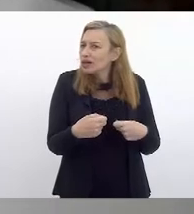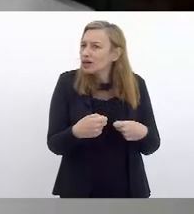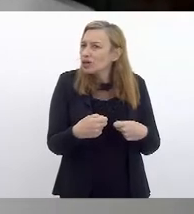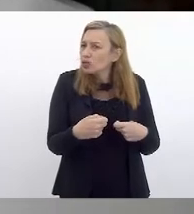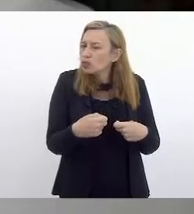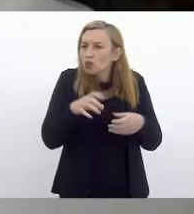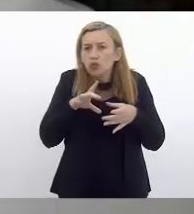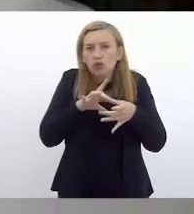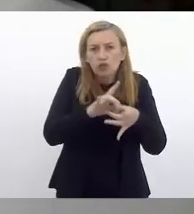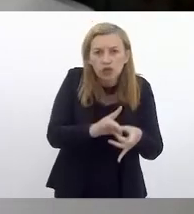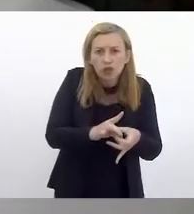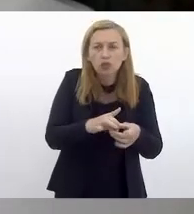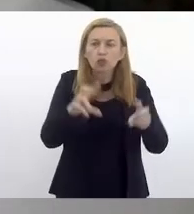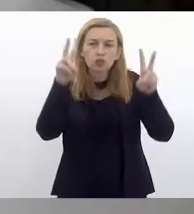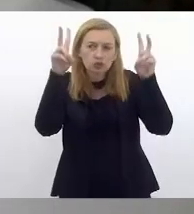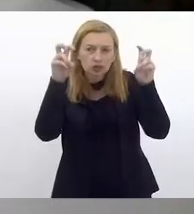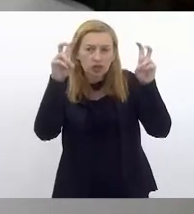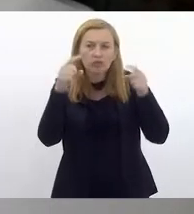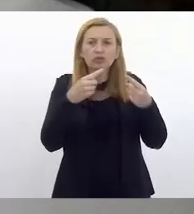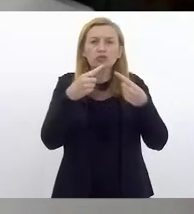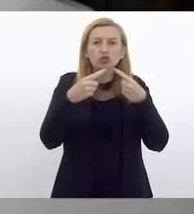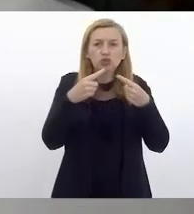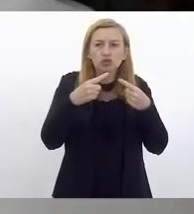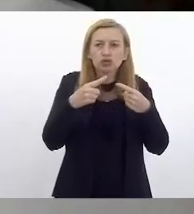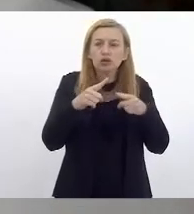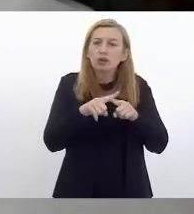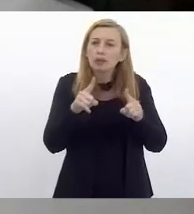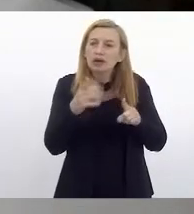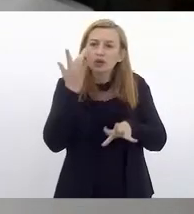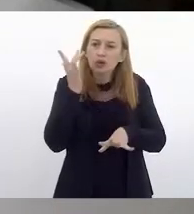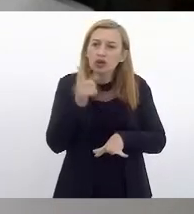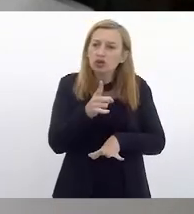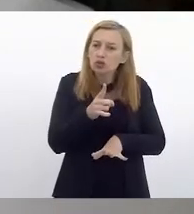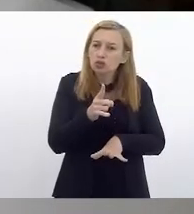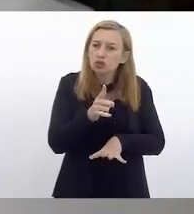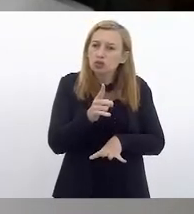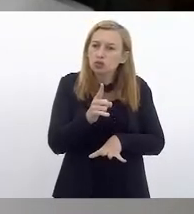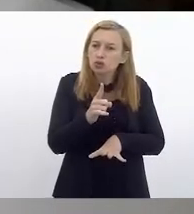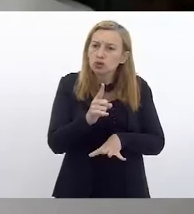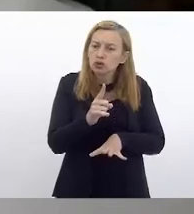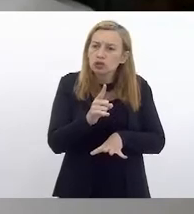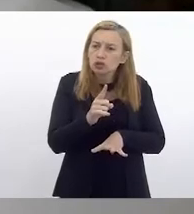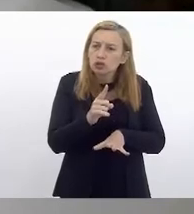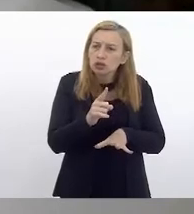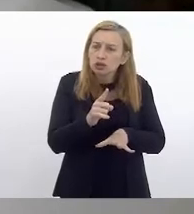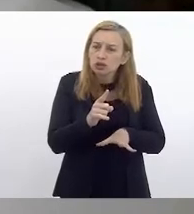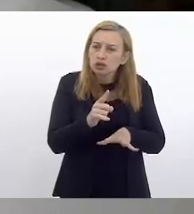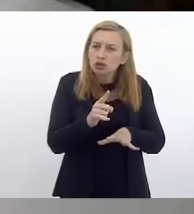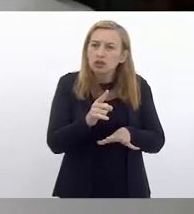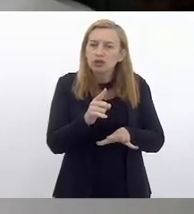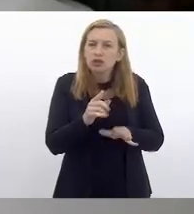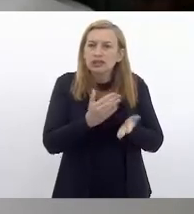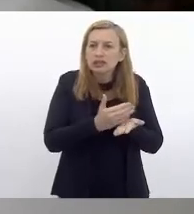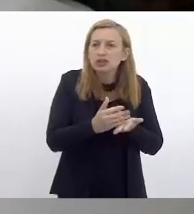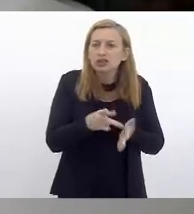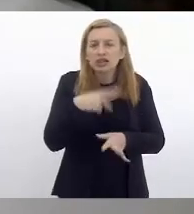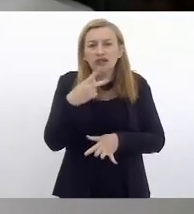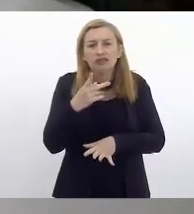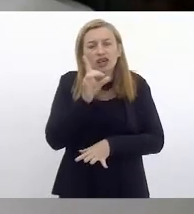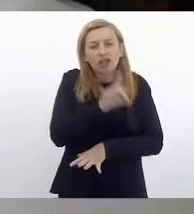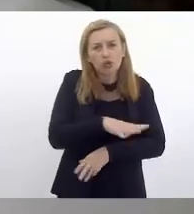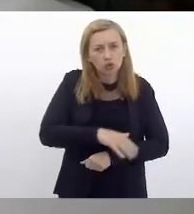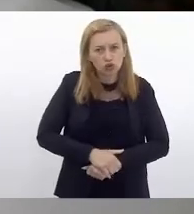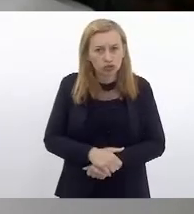um vínculo com o tema que a gente está debatendo, mas eu acho que a gente faça a partir da fala, da última